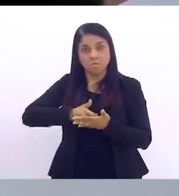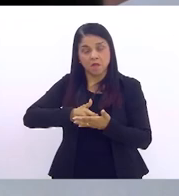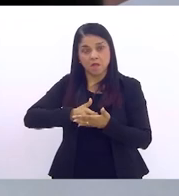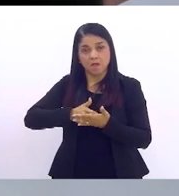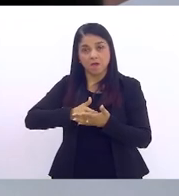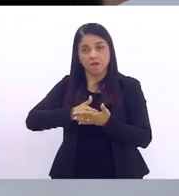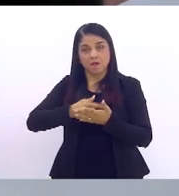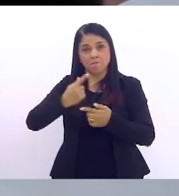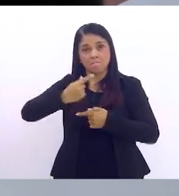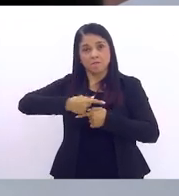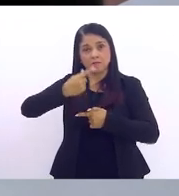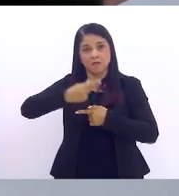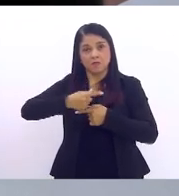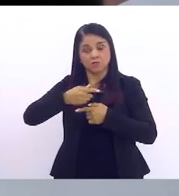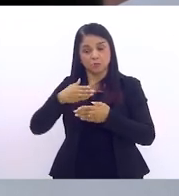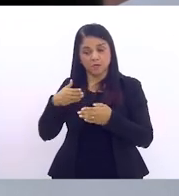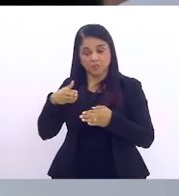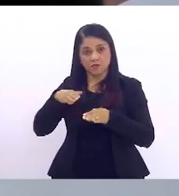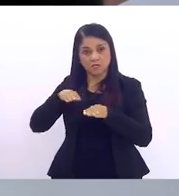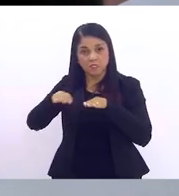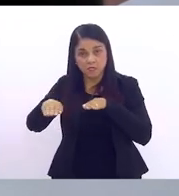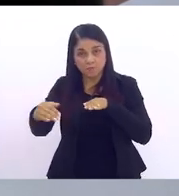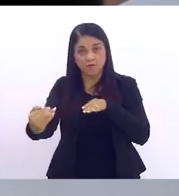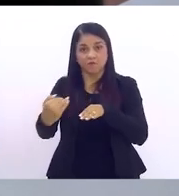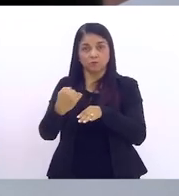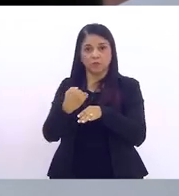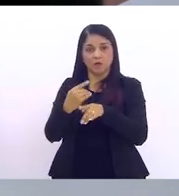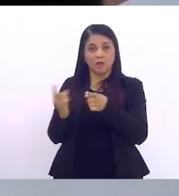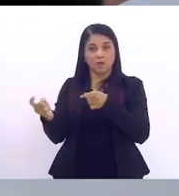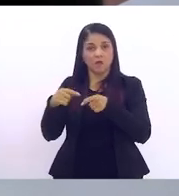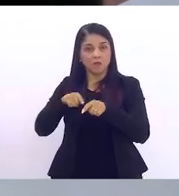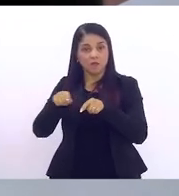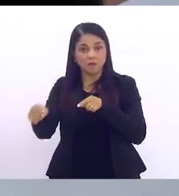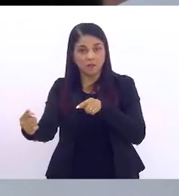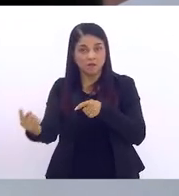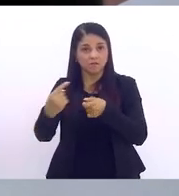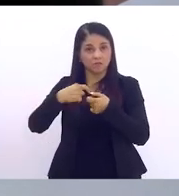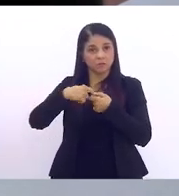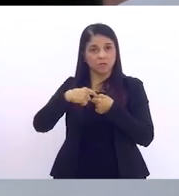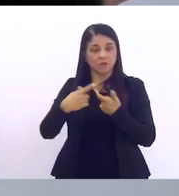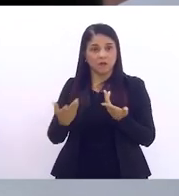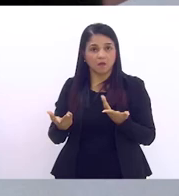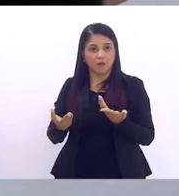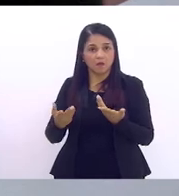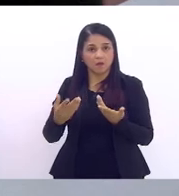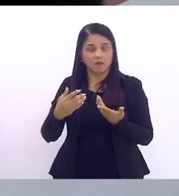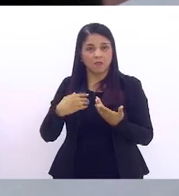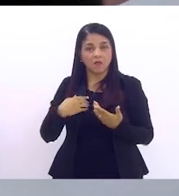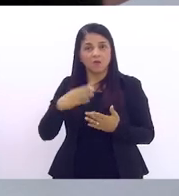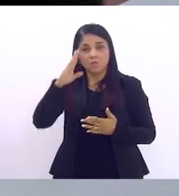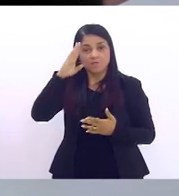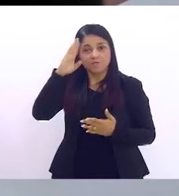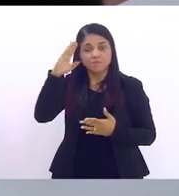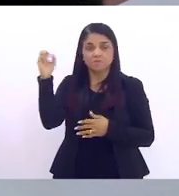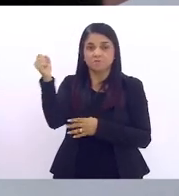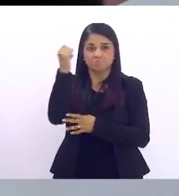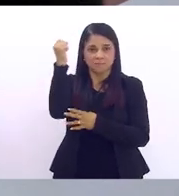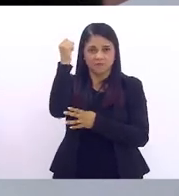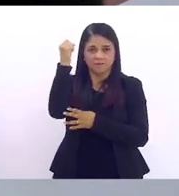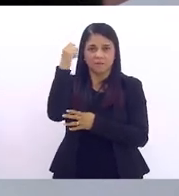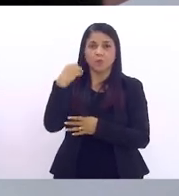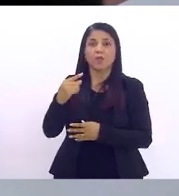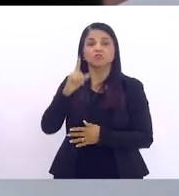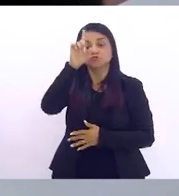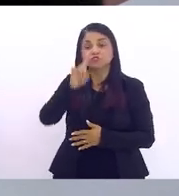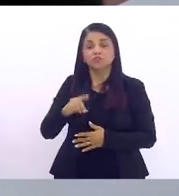embora então é uma questão ainda mais grave que é o princípio constitucional o direito à vida e esse pedágio